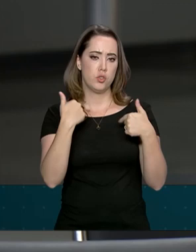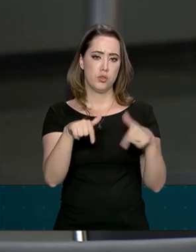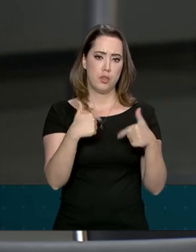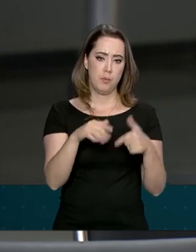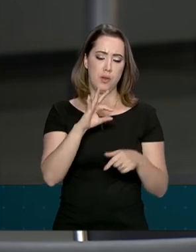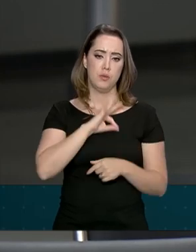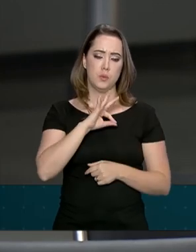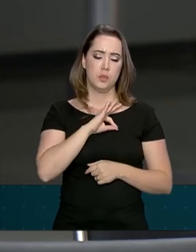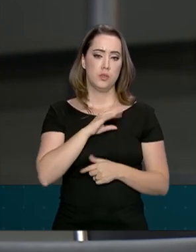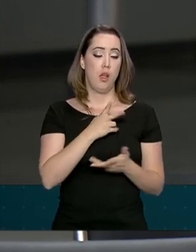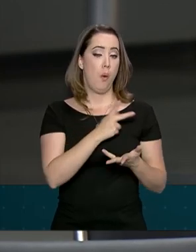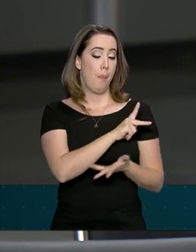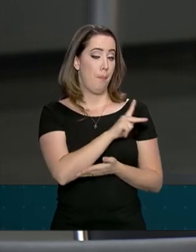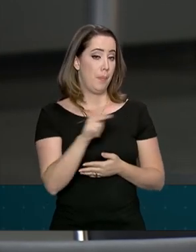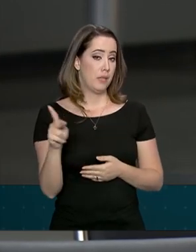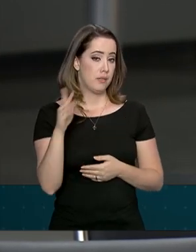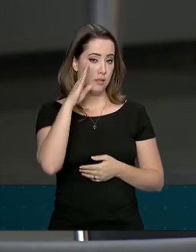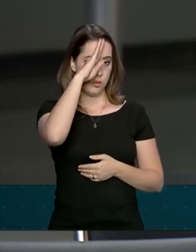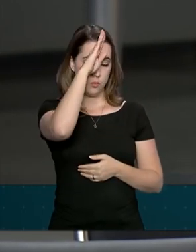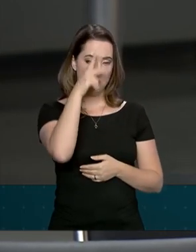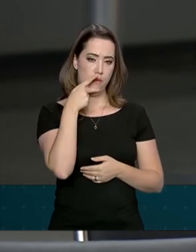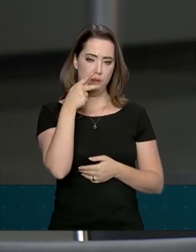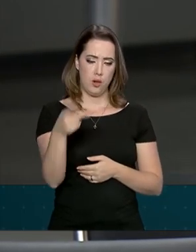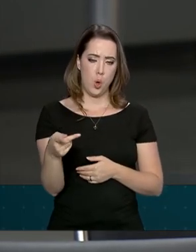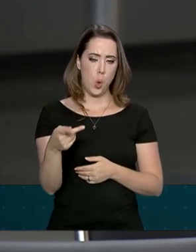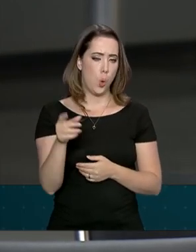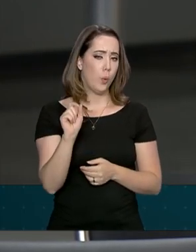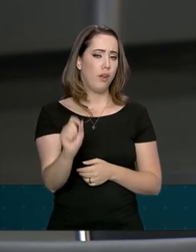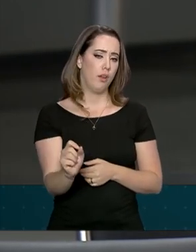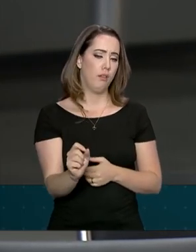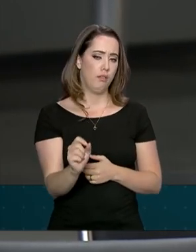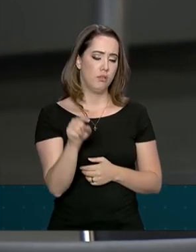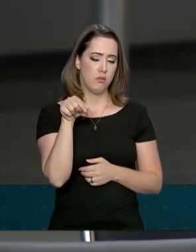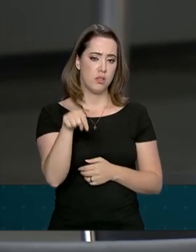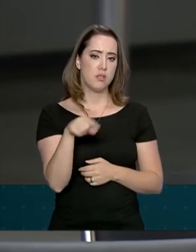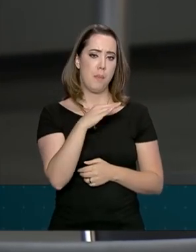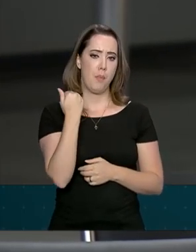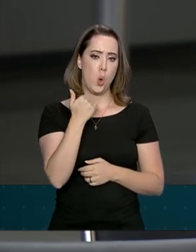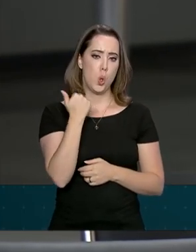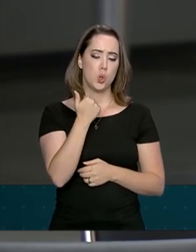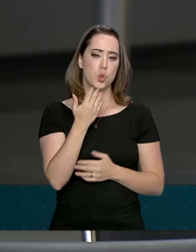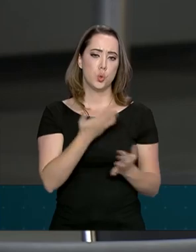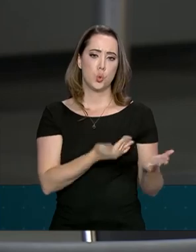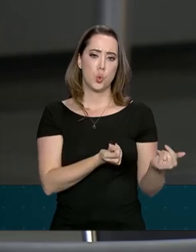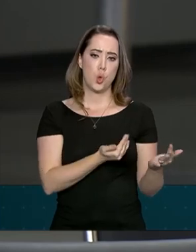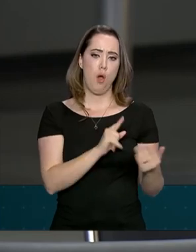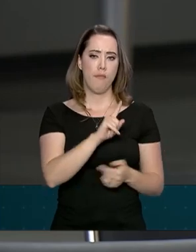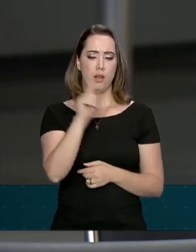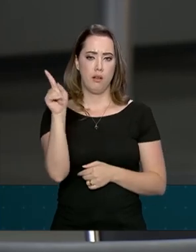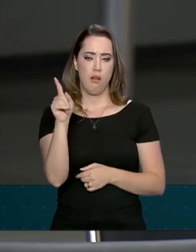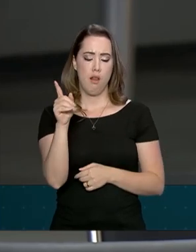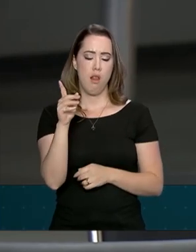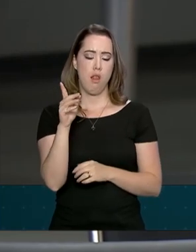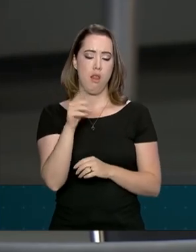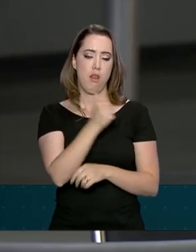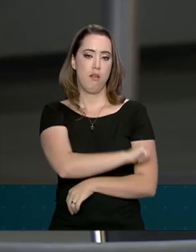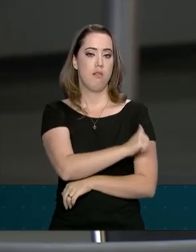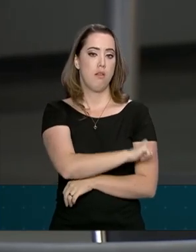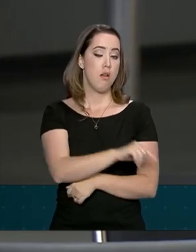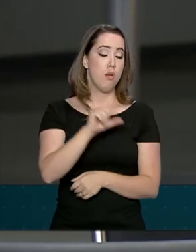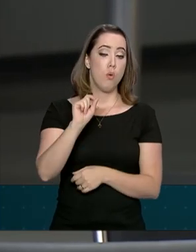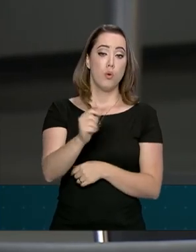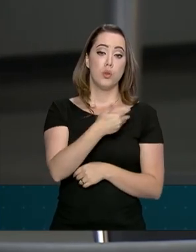policiais presidente com ele e comentou alguma coisa sobre esse caso que medidas o governo está pensando